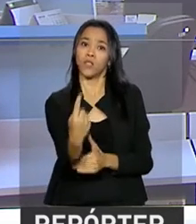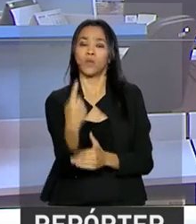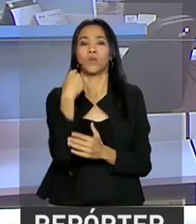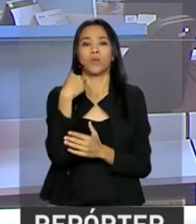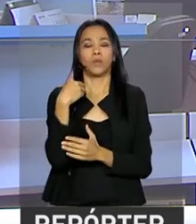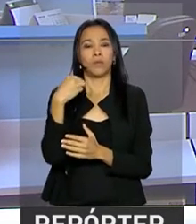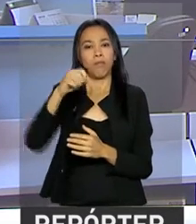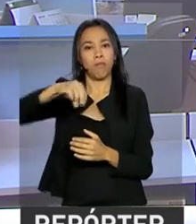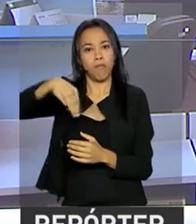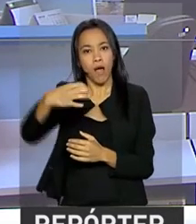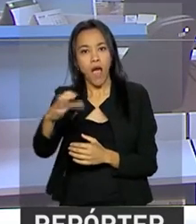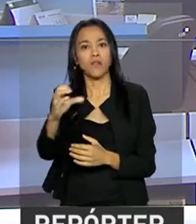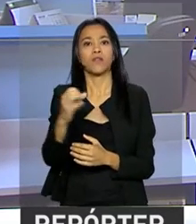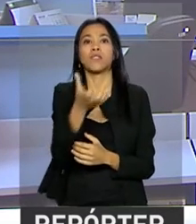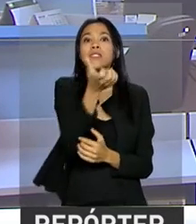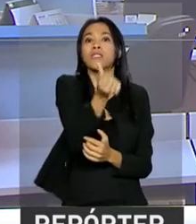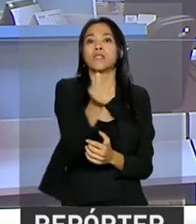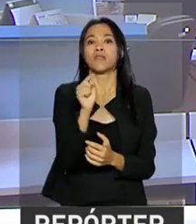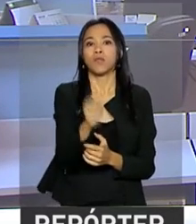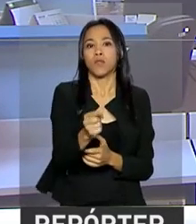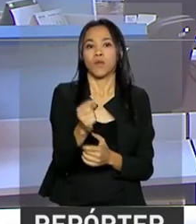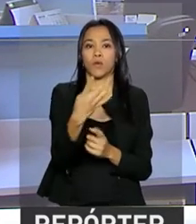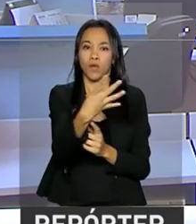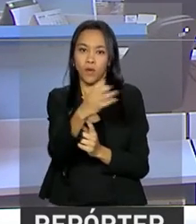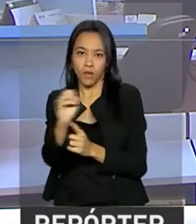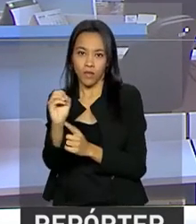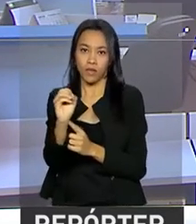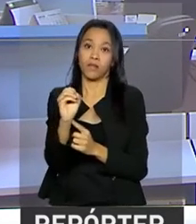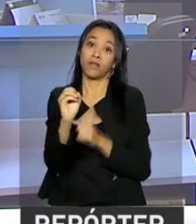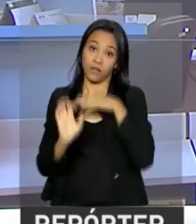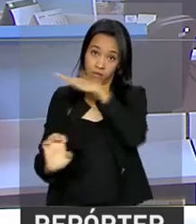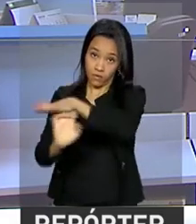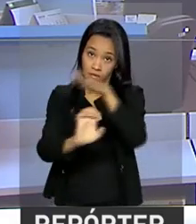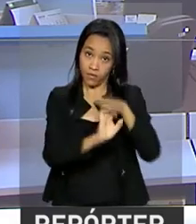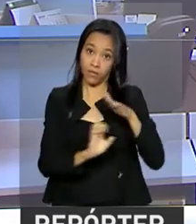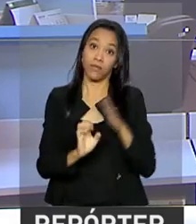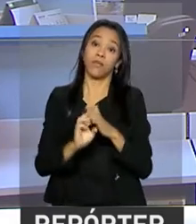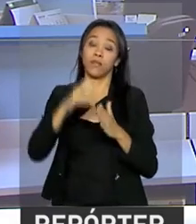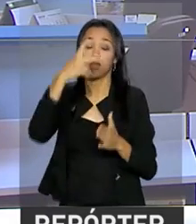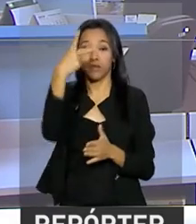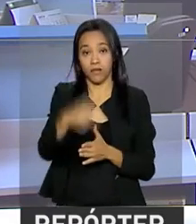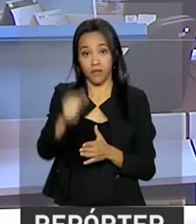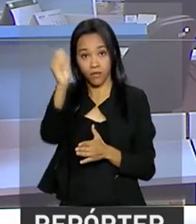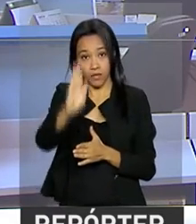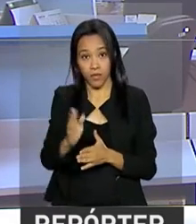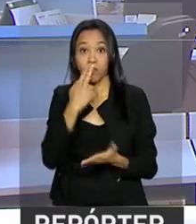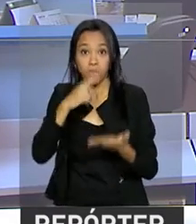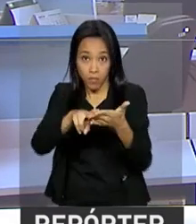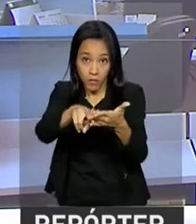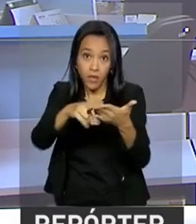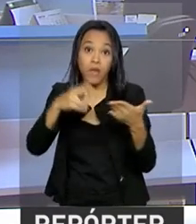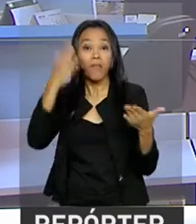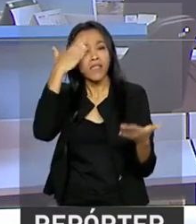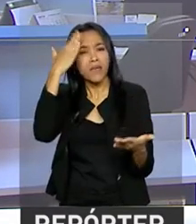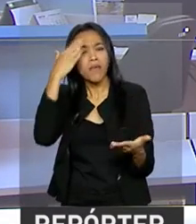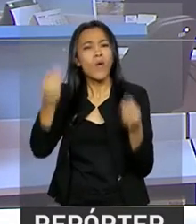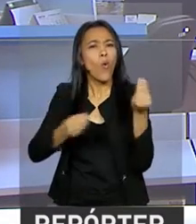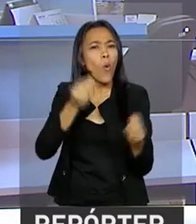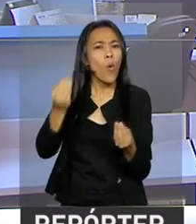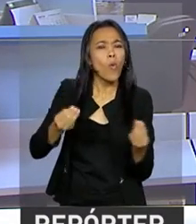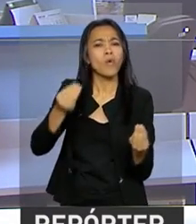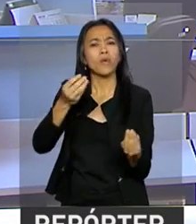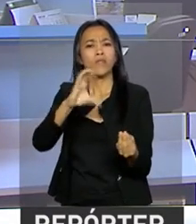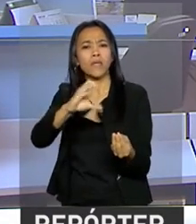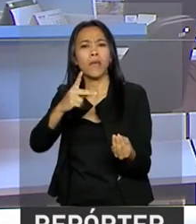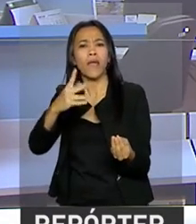em seis mil e 400 agências de todo o brasil com isso será possível ver a situação do cpf